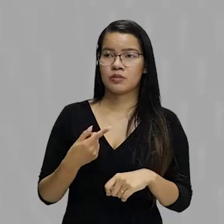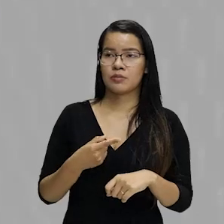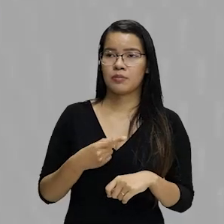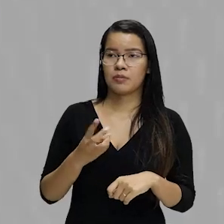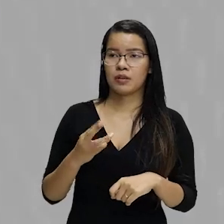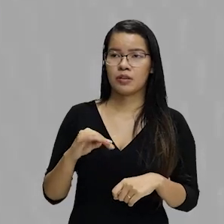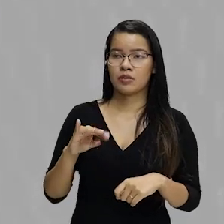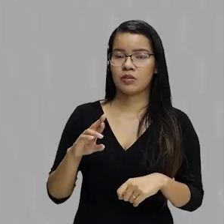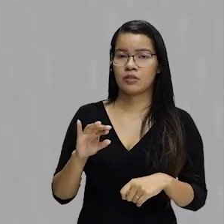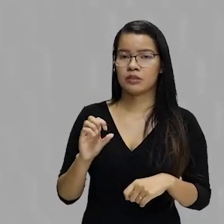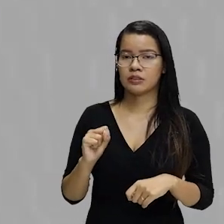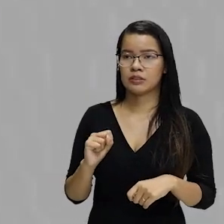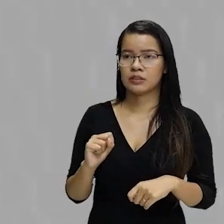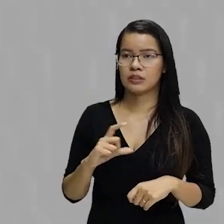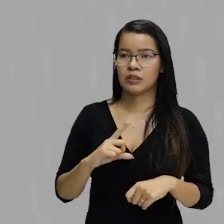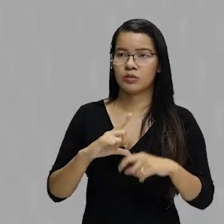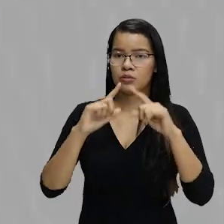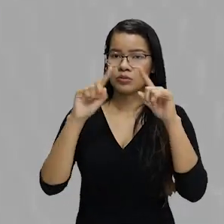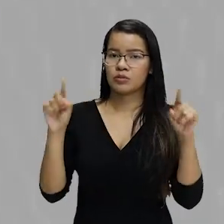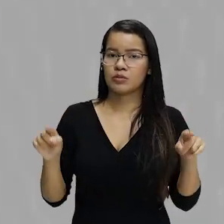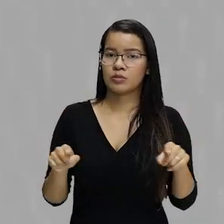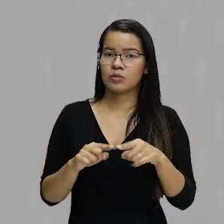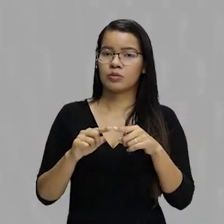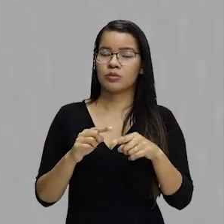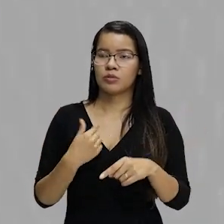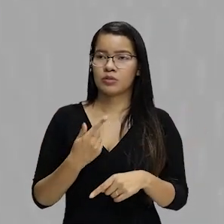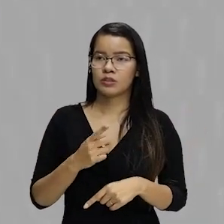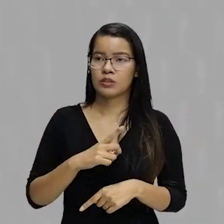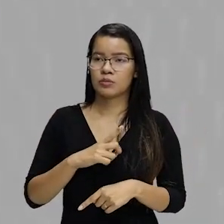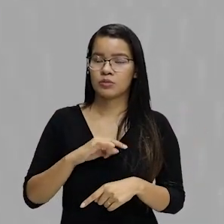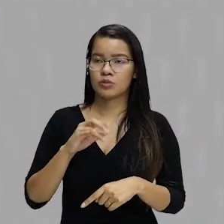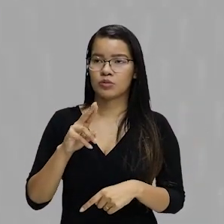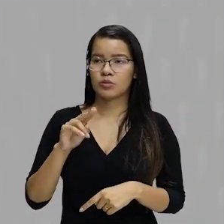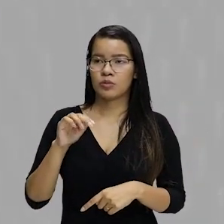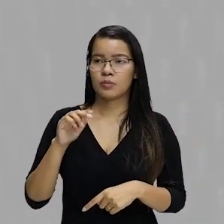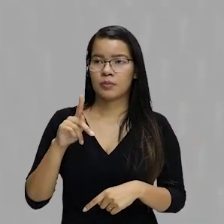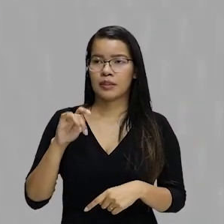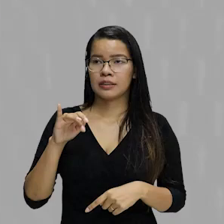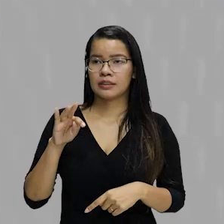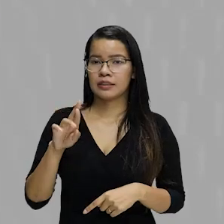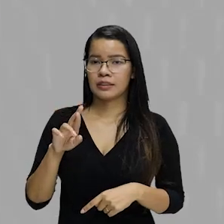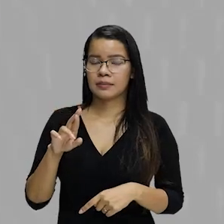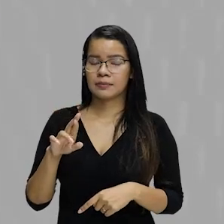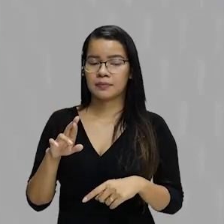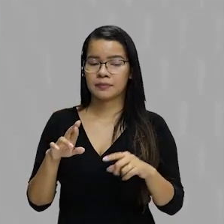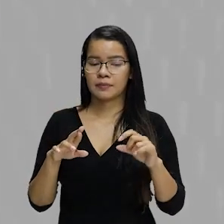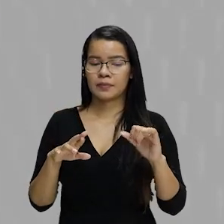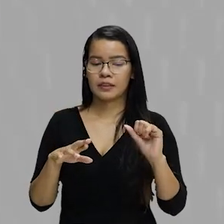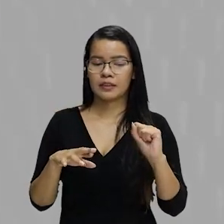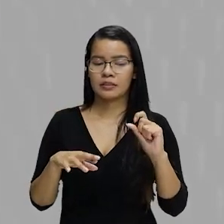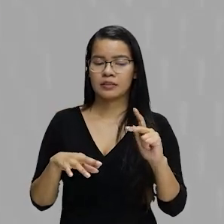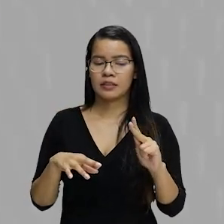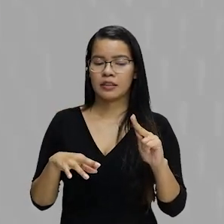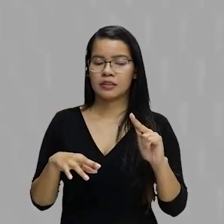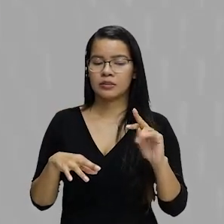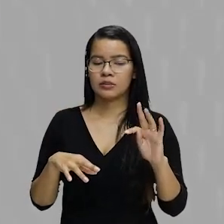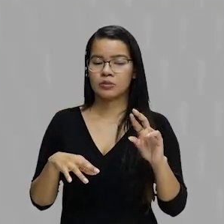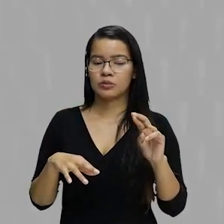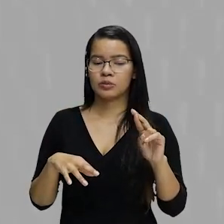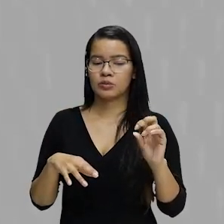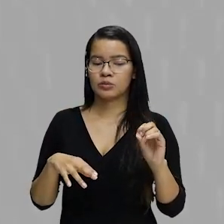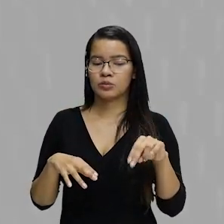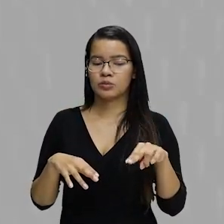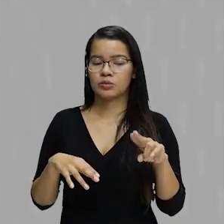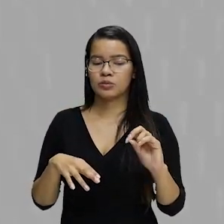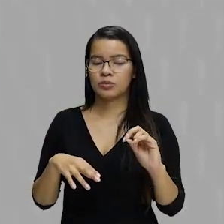asteroides. Depois do cinturão asteroide, temos ali Júpiter, Saturno, Urano e Netuno. São planetas gasosos, são